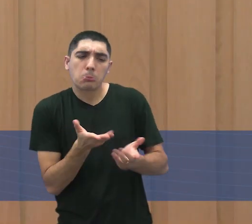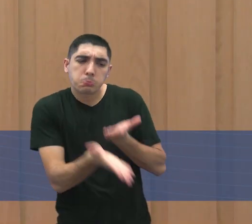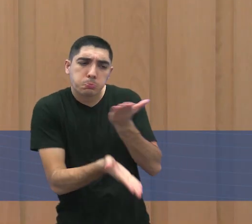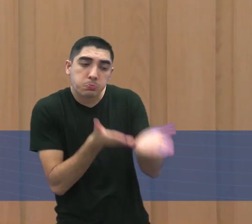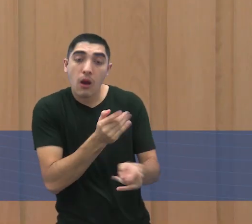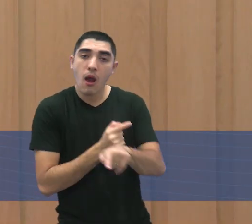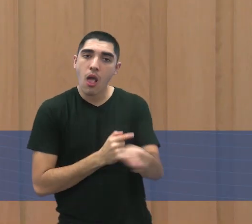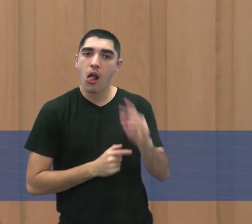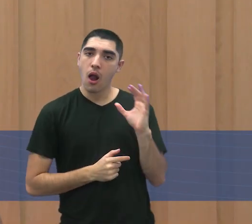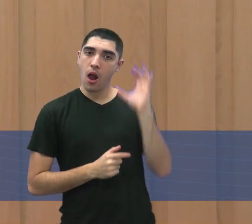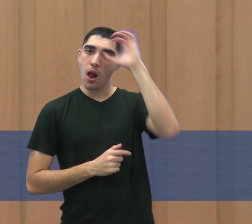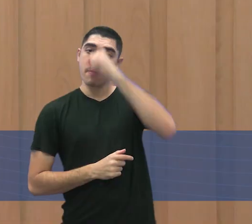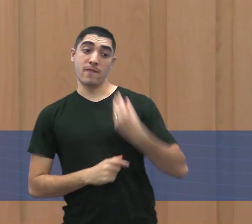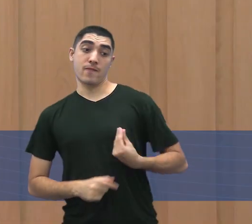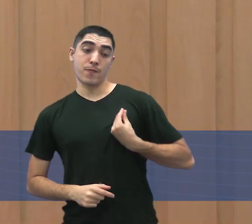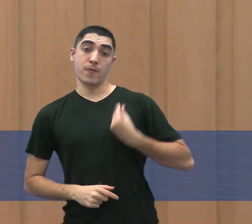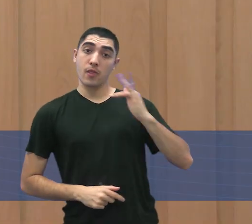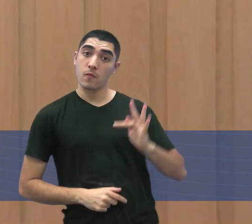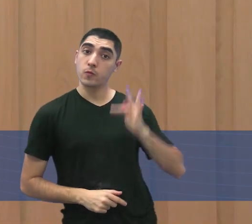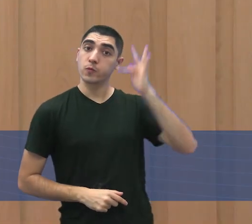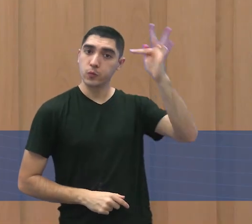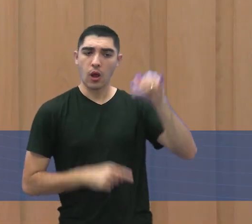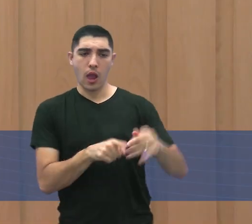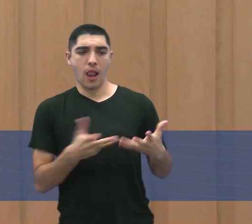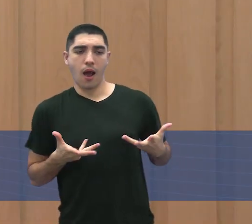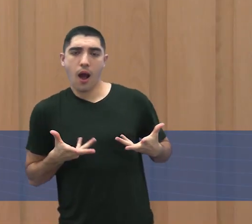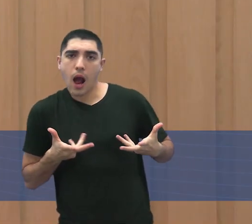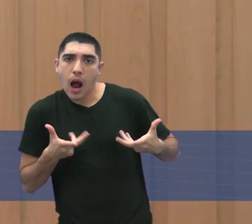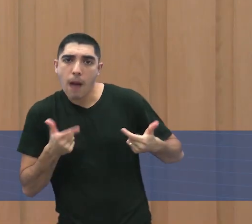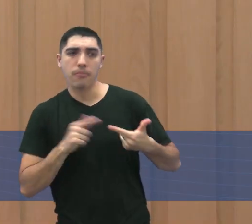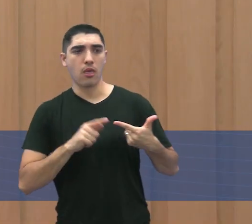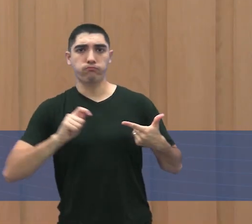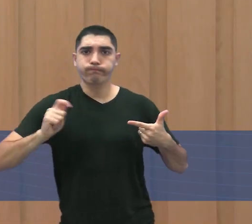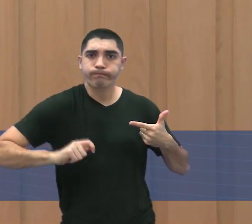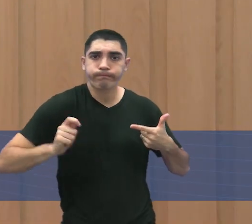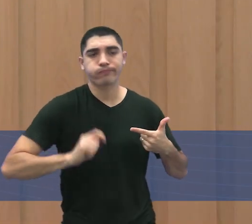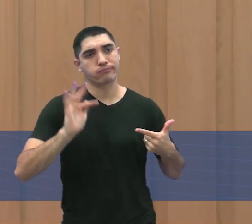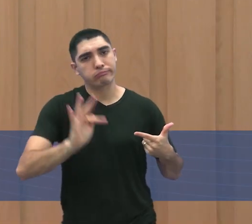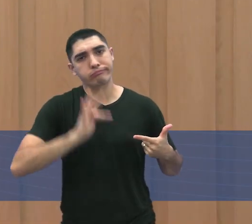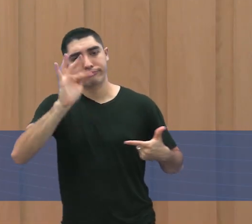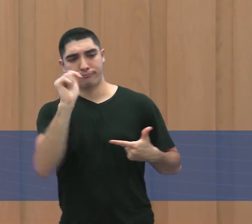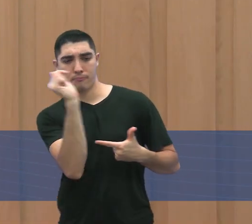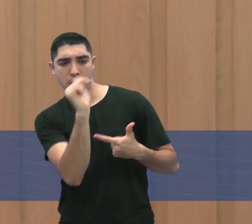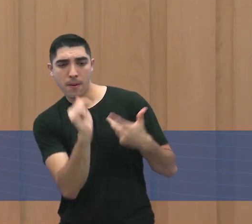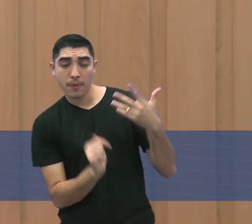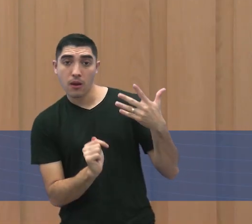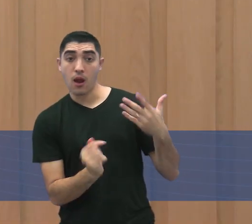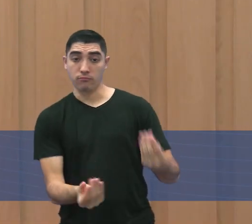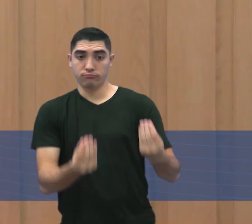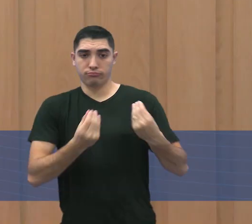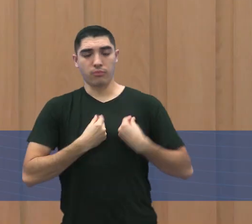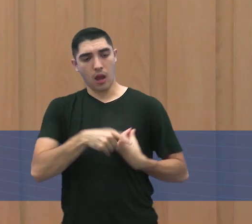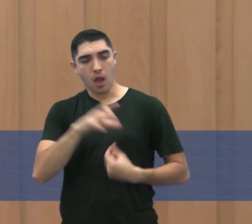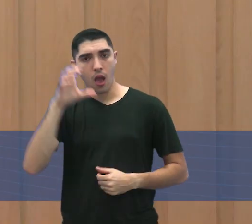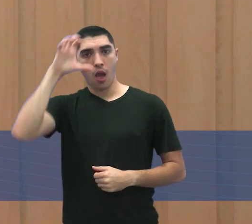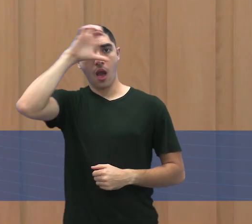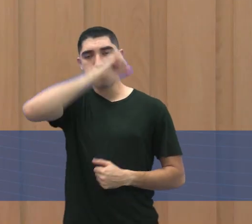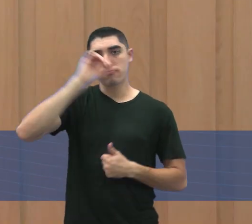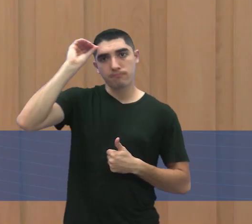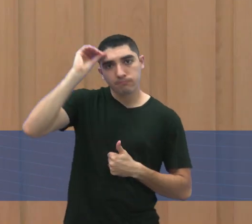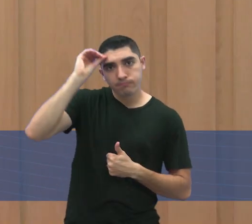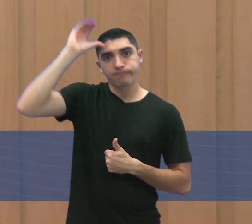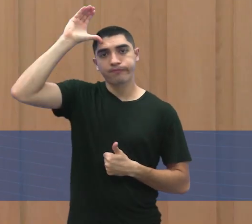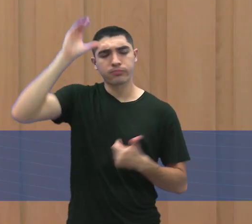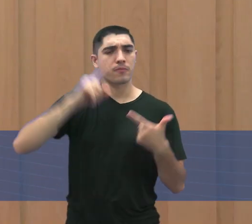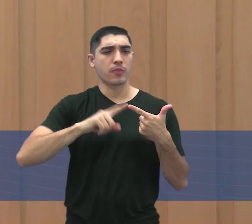de vida, né? É desenvolver competências e habilidades para a vida. Então, ele vai desenvolver aí saberes, não tem que